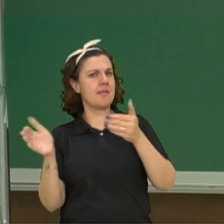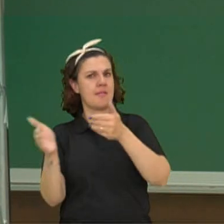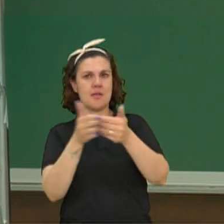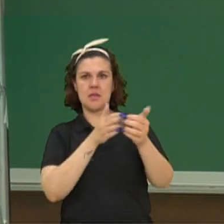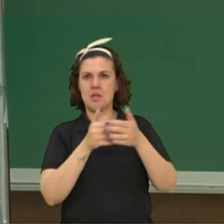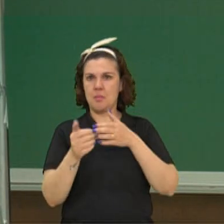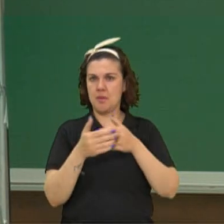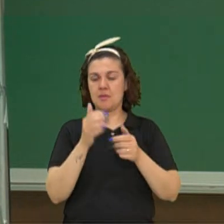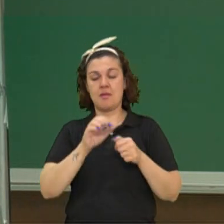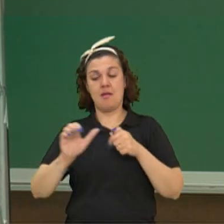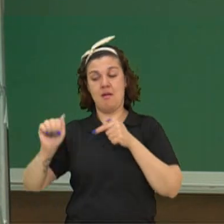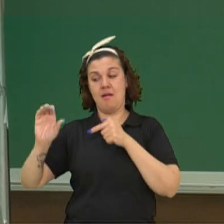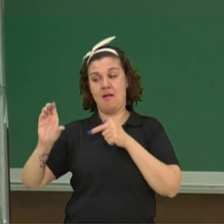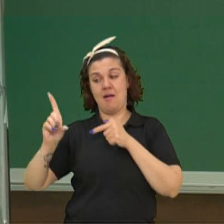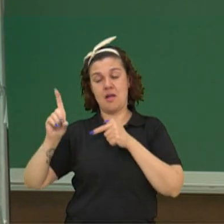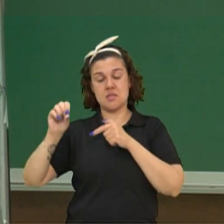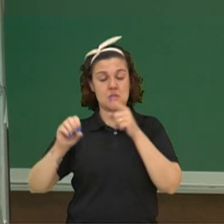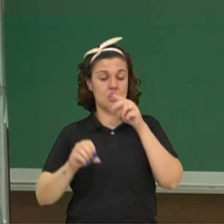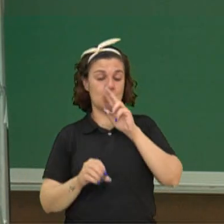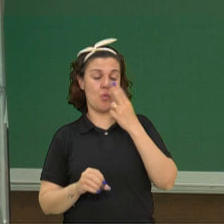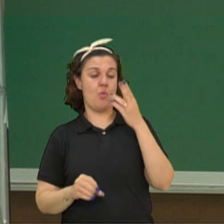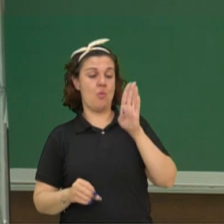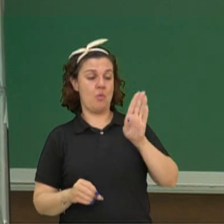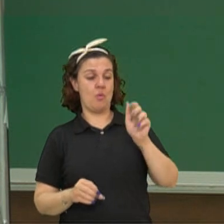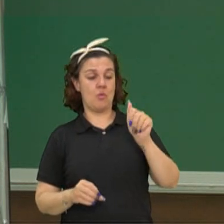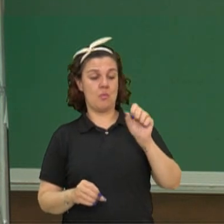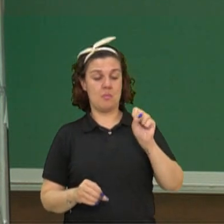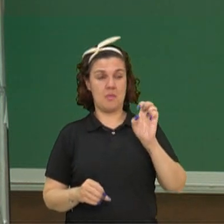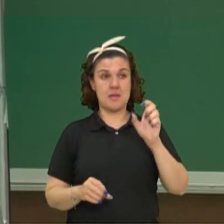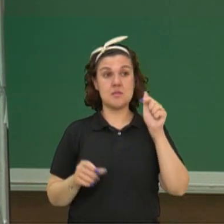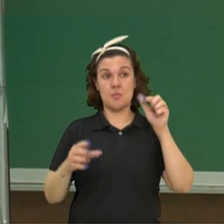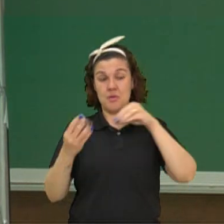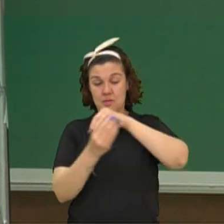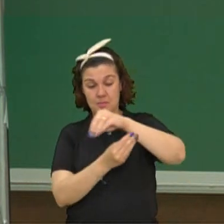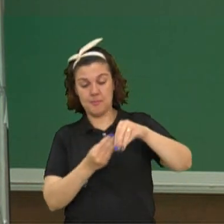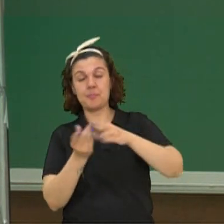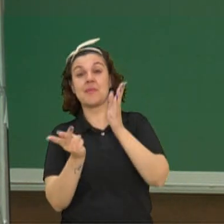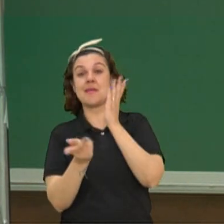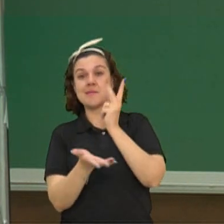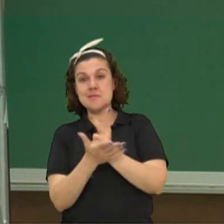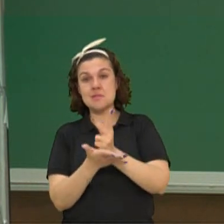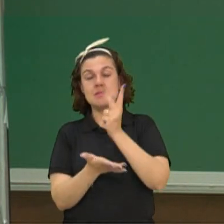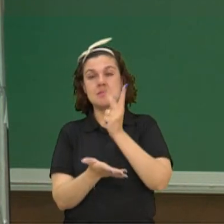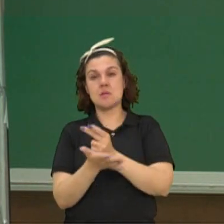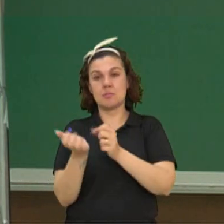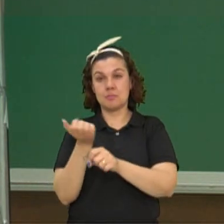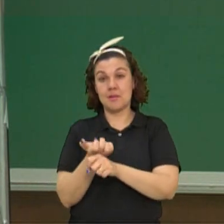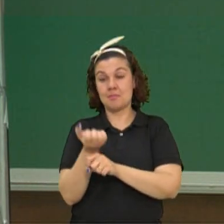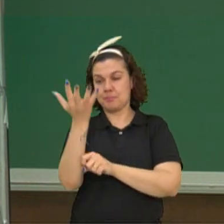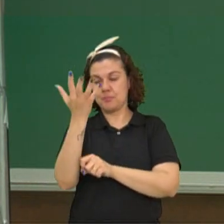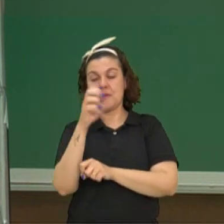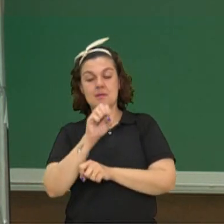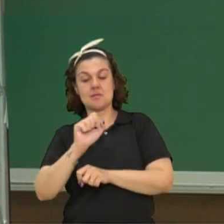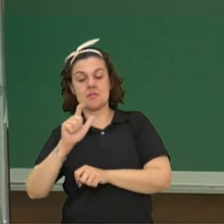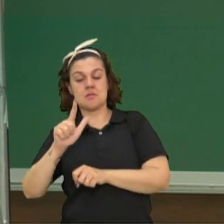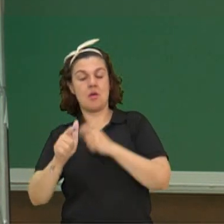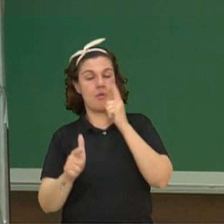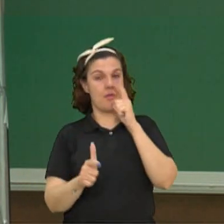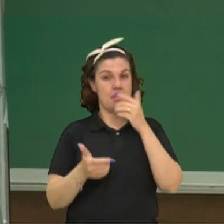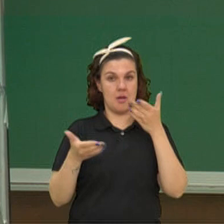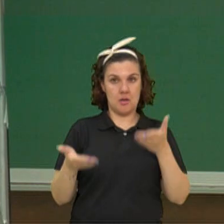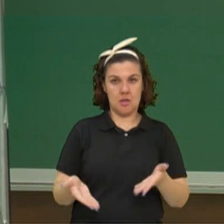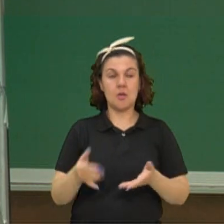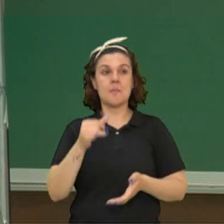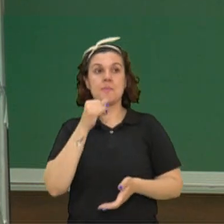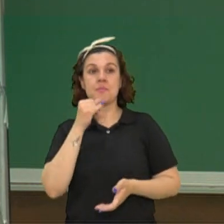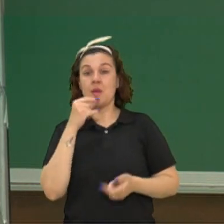do tipo de ácido ou base, sendo eles fortes, porque nessa reação sempre a produção será sal e água. Isso acontece, por exemplo,